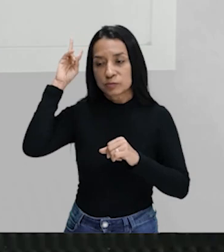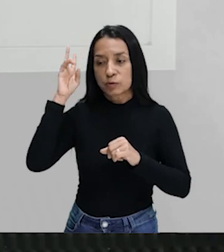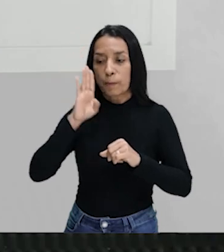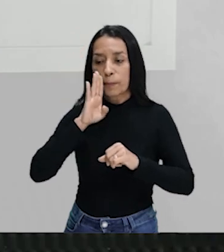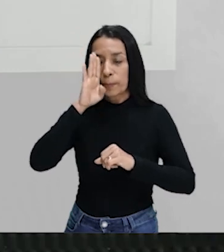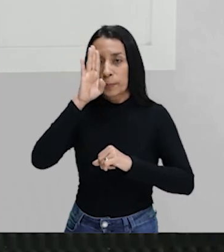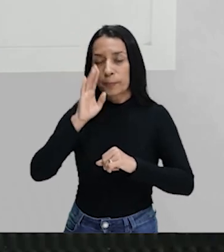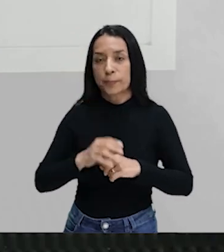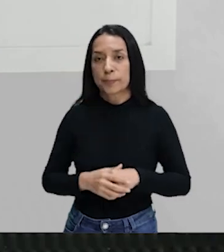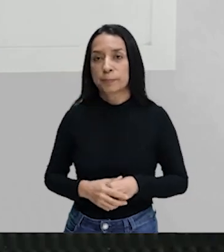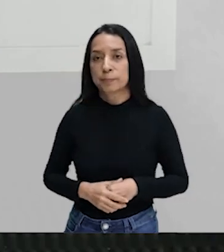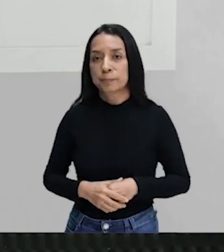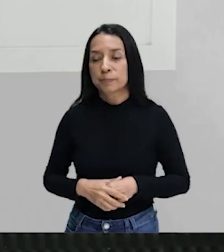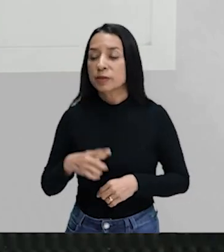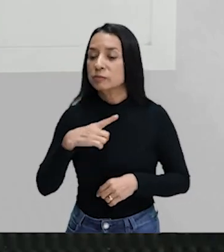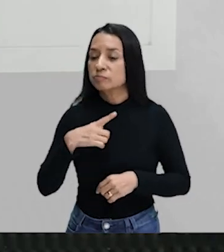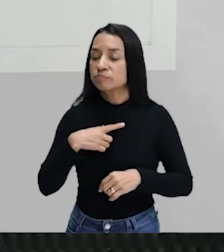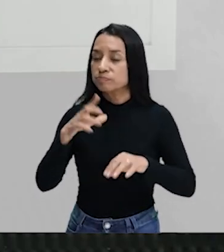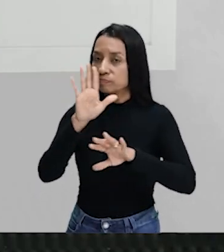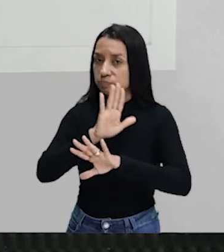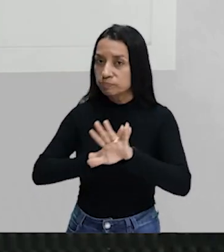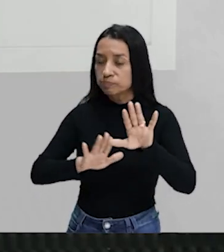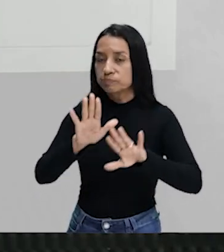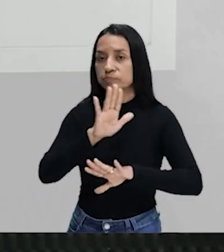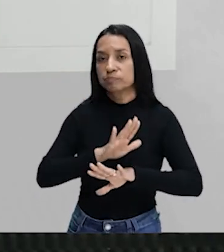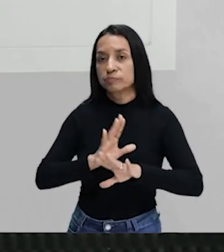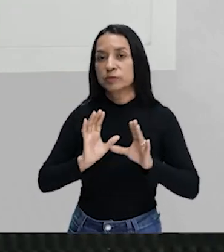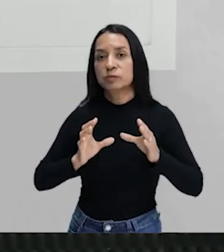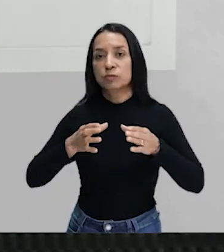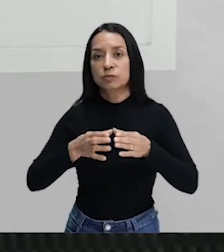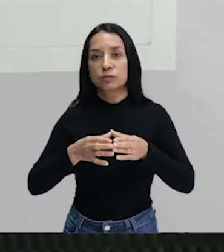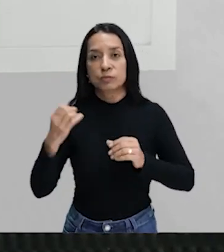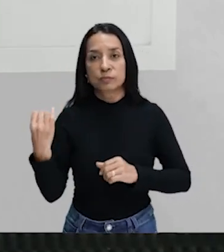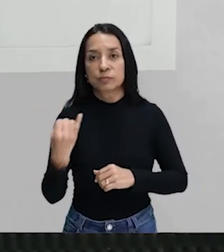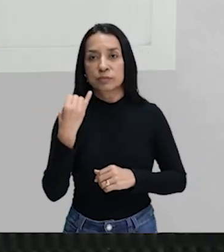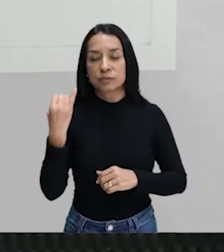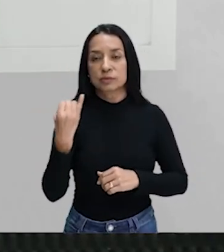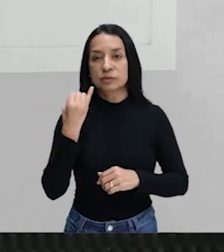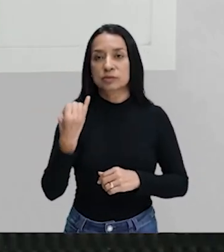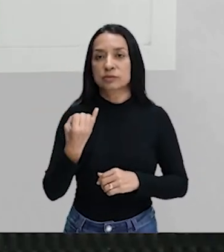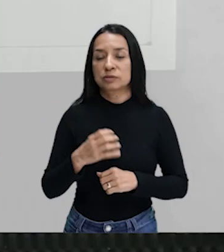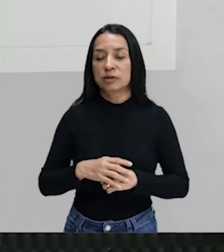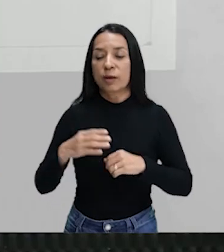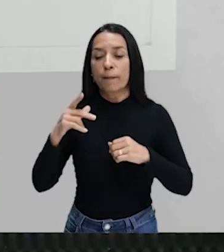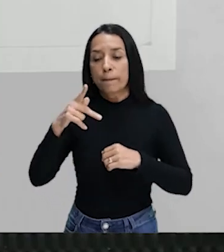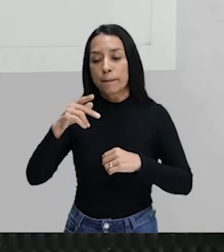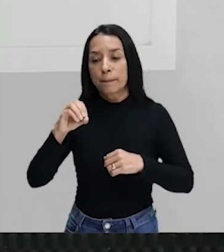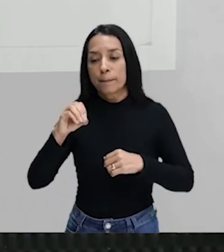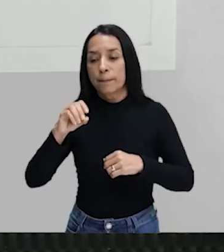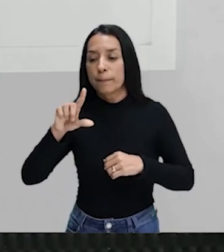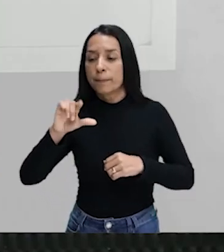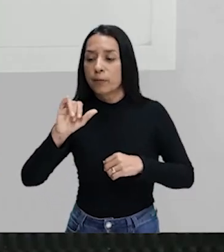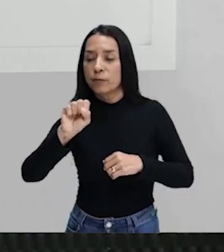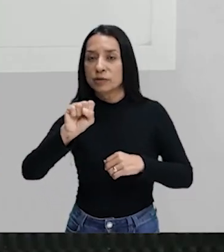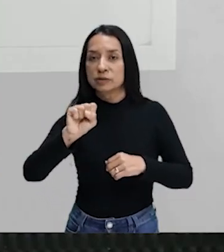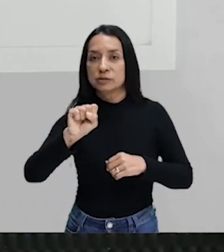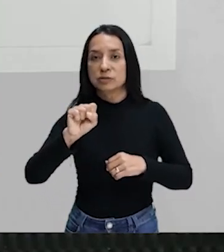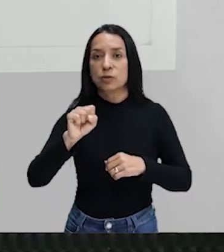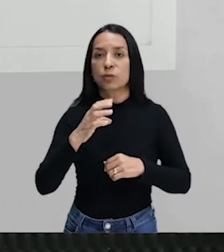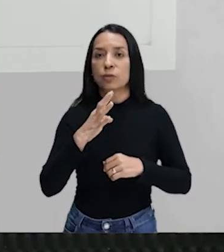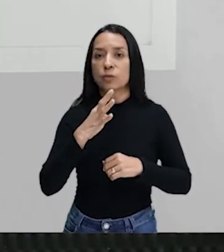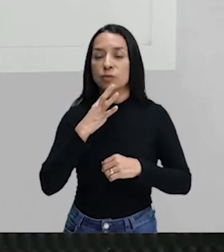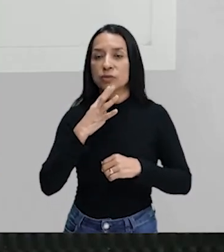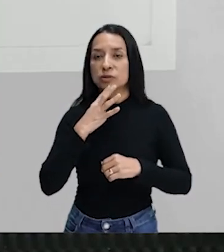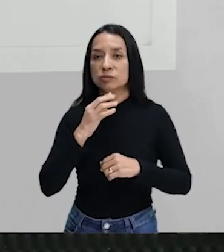principalmente. Tenha muito cuidado. A coletividade é importante. A polis, o conhecimento